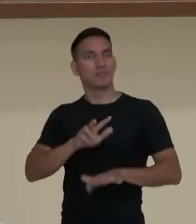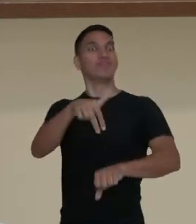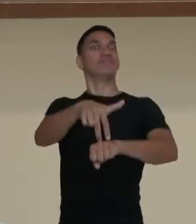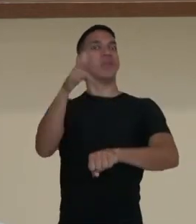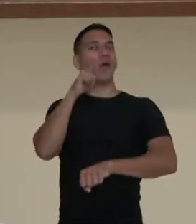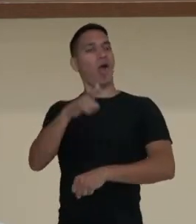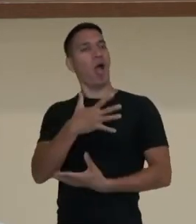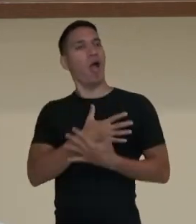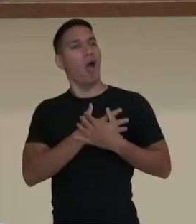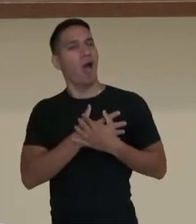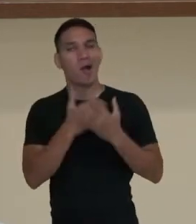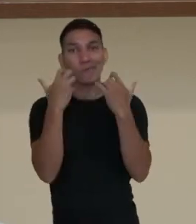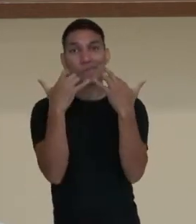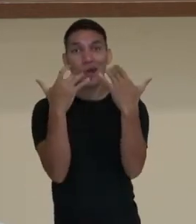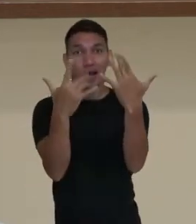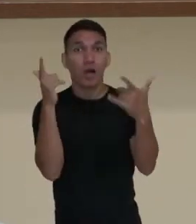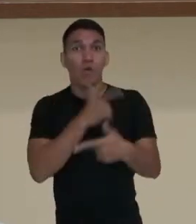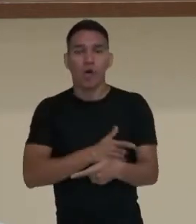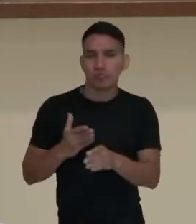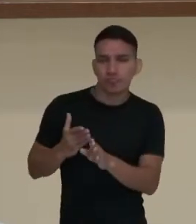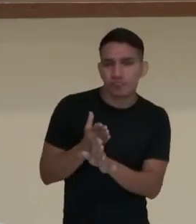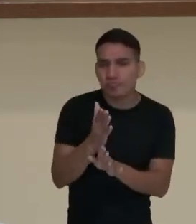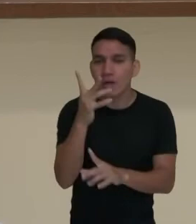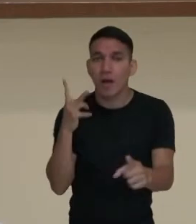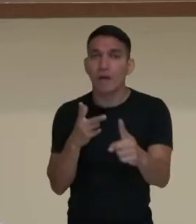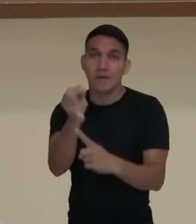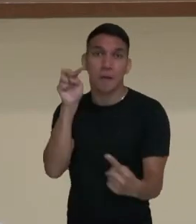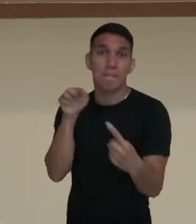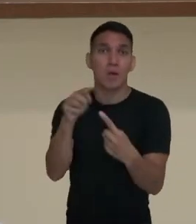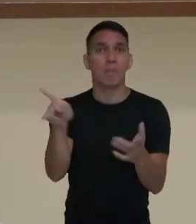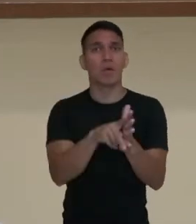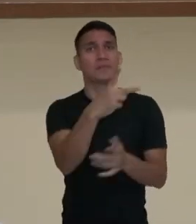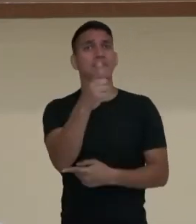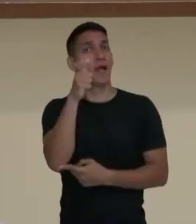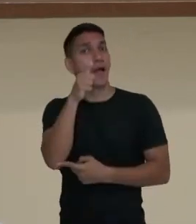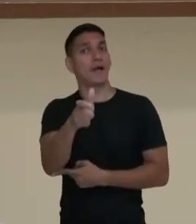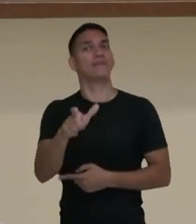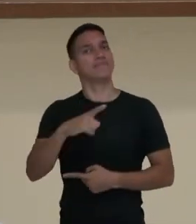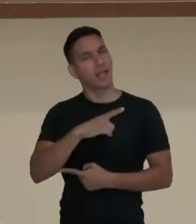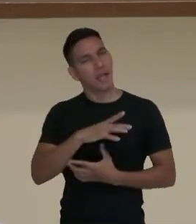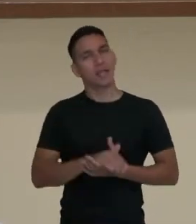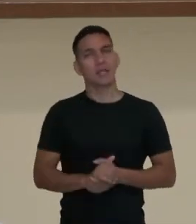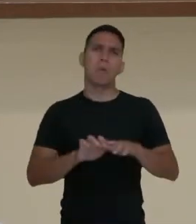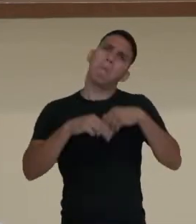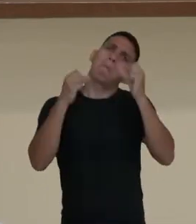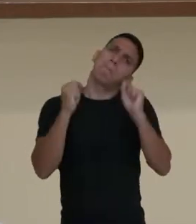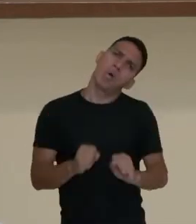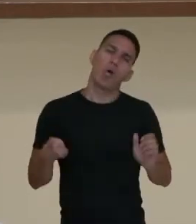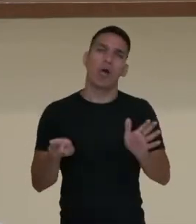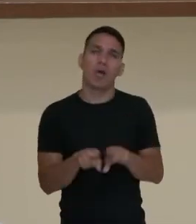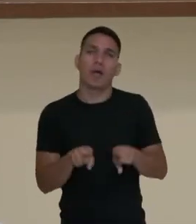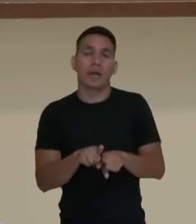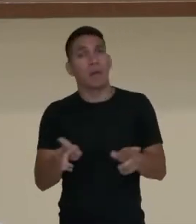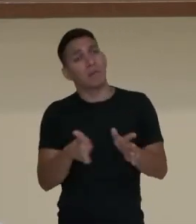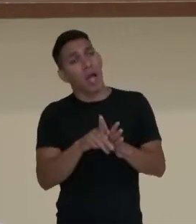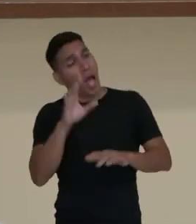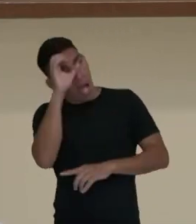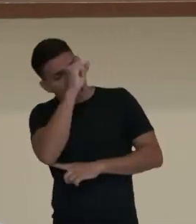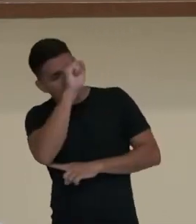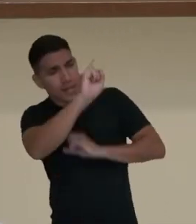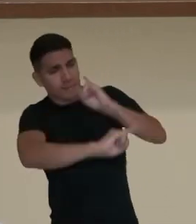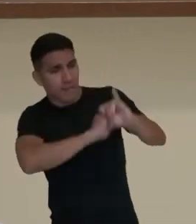vai conseguir aí buscar as coisas que são do teu interesse. Que seja coisas que você aprenda na internet, por